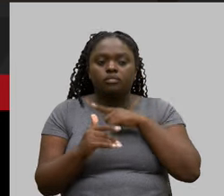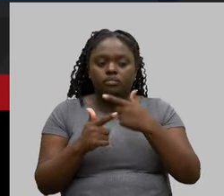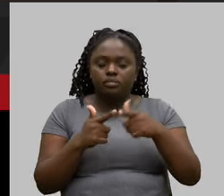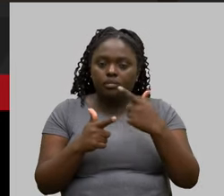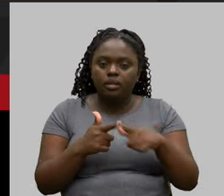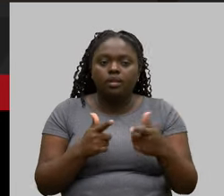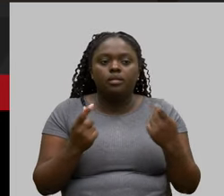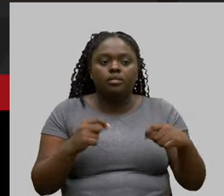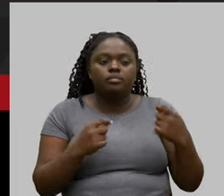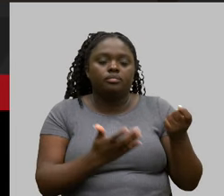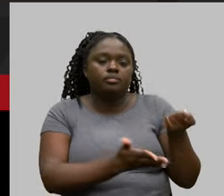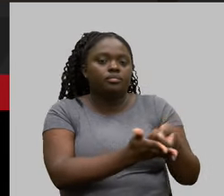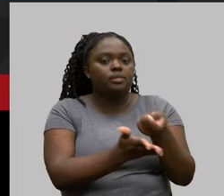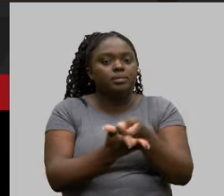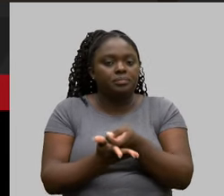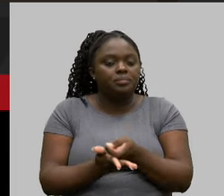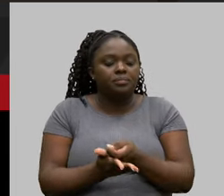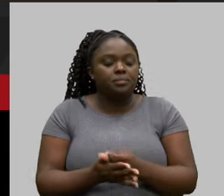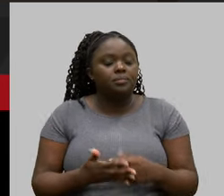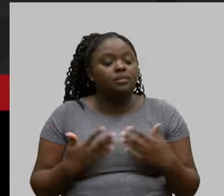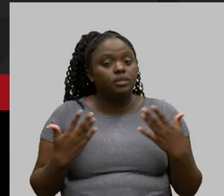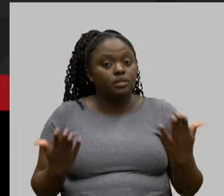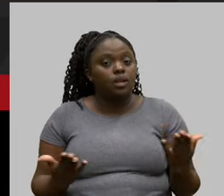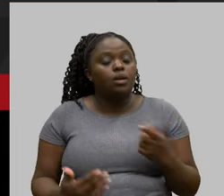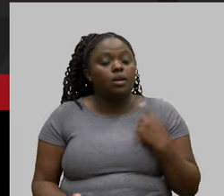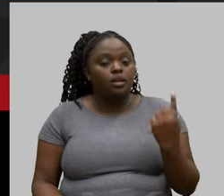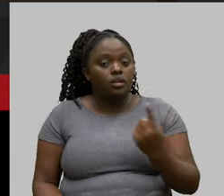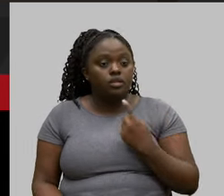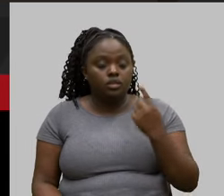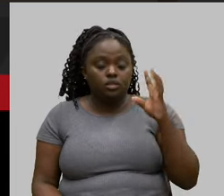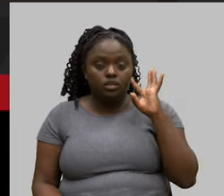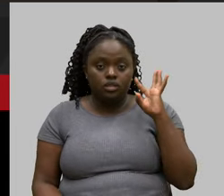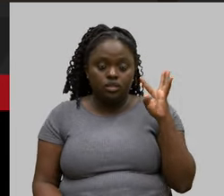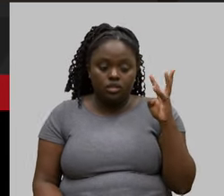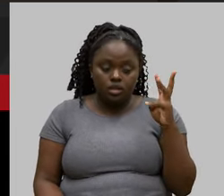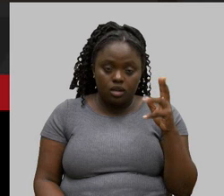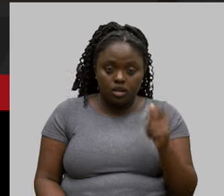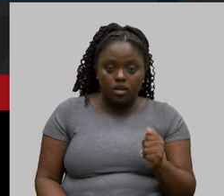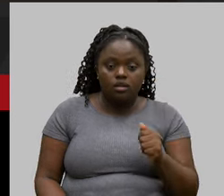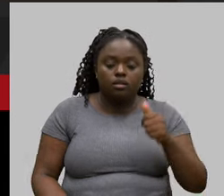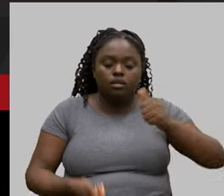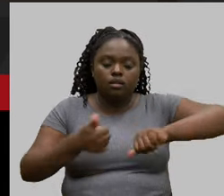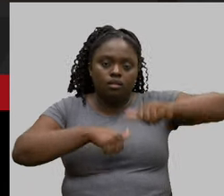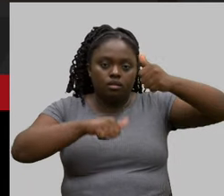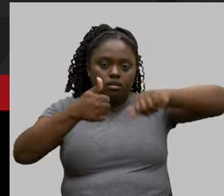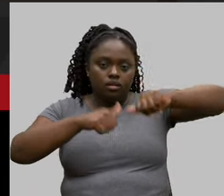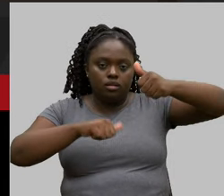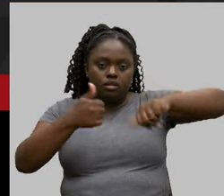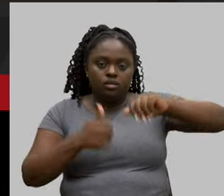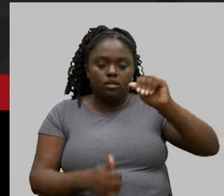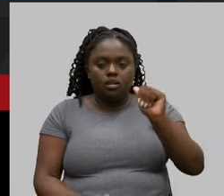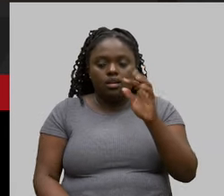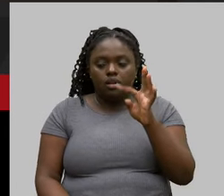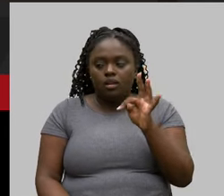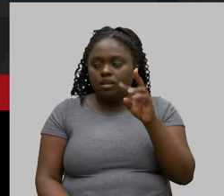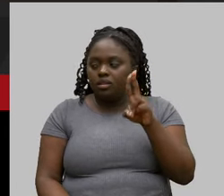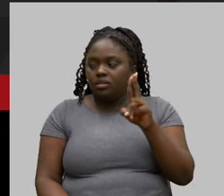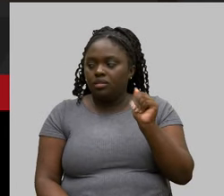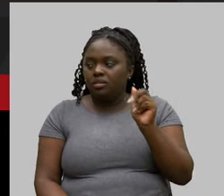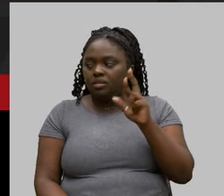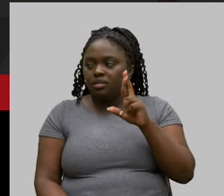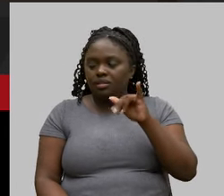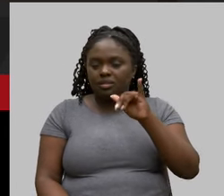pagar os benefícios Então é isso a gente considera isso que avaliação autorial a gente tem que olhar com bastante carinho para as nossas avaliações